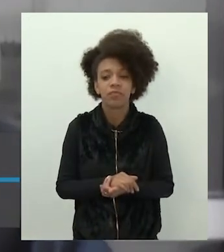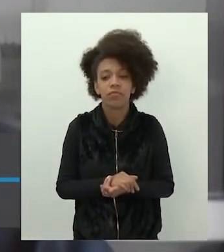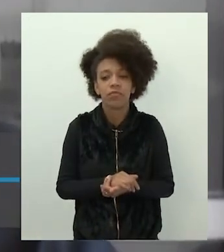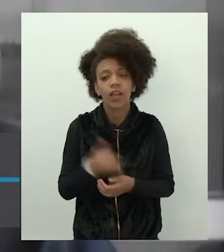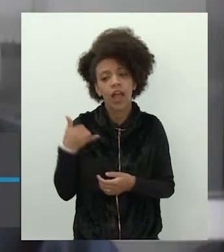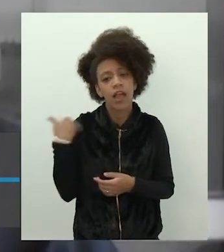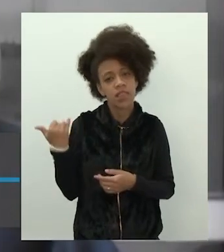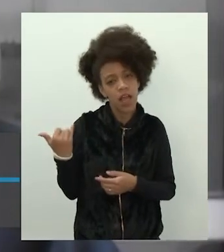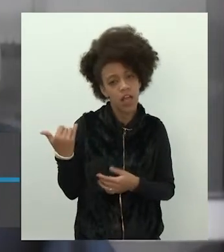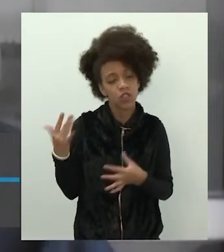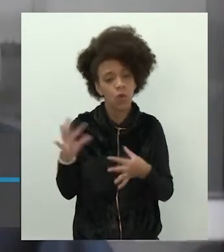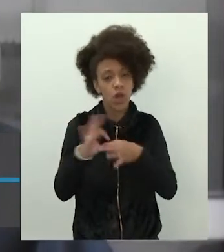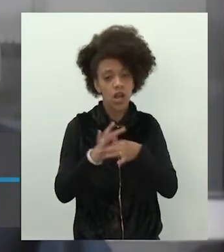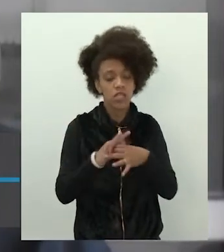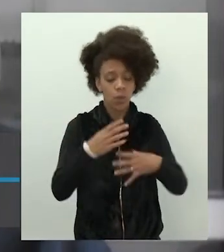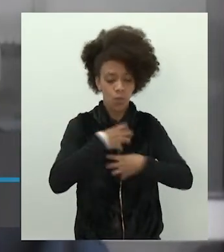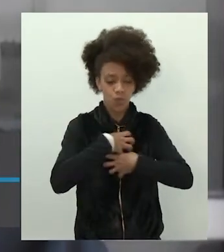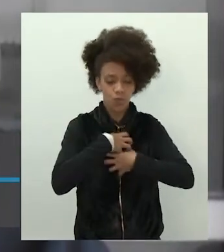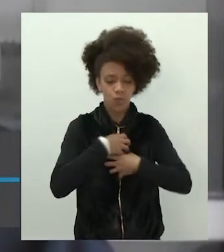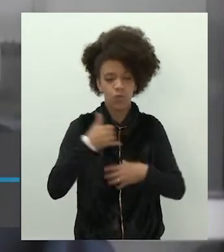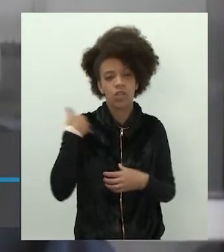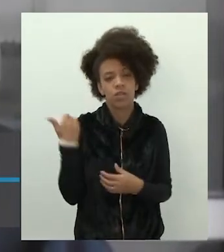tenho em relação à idade que eu sinto.